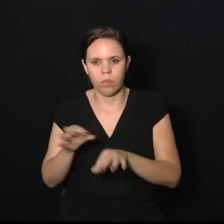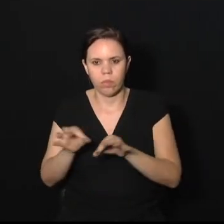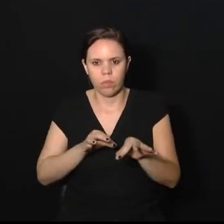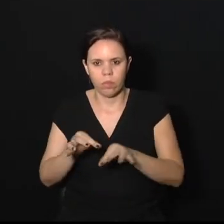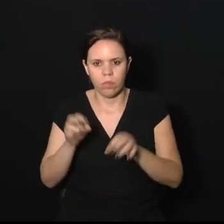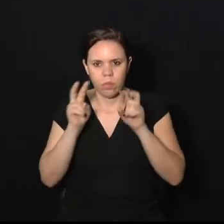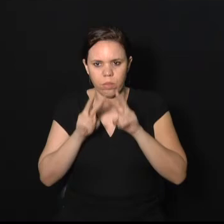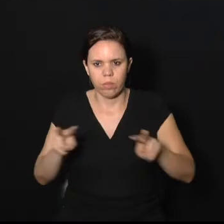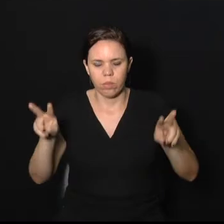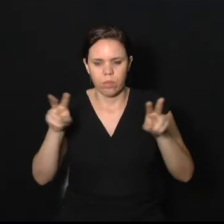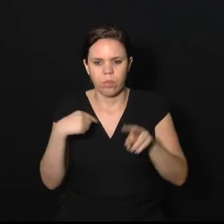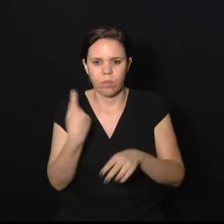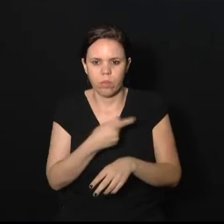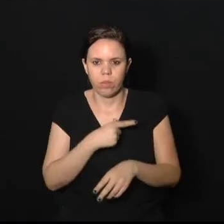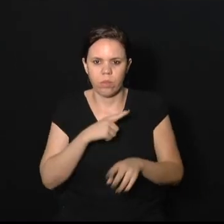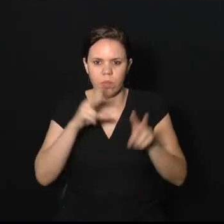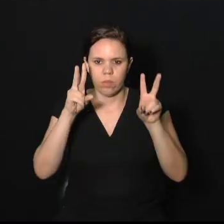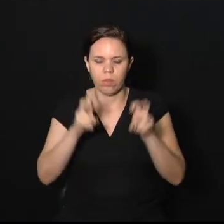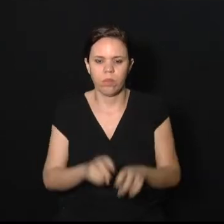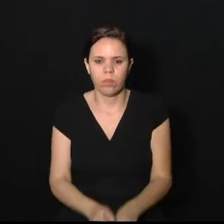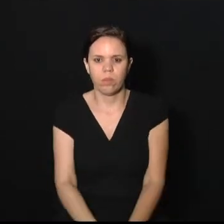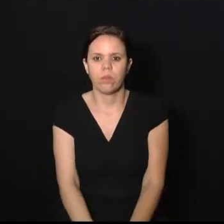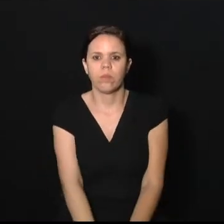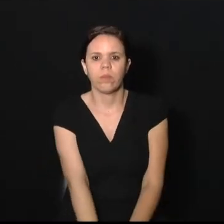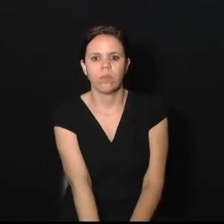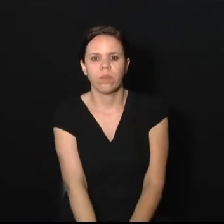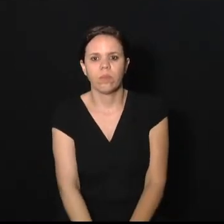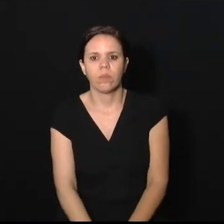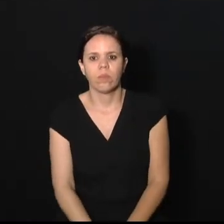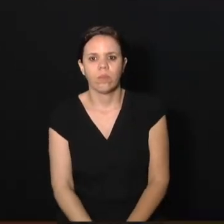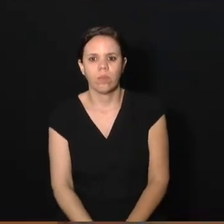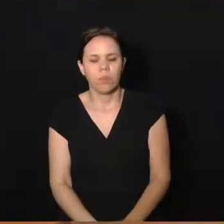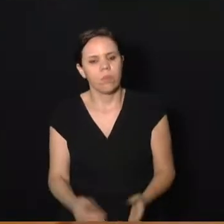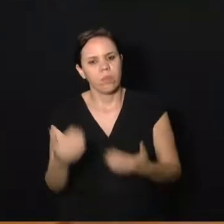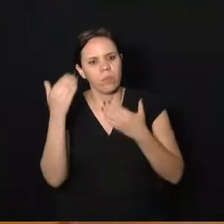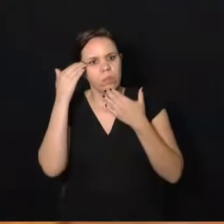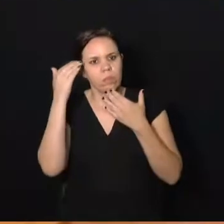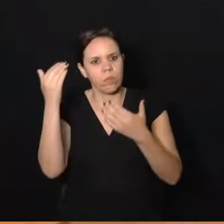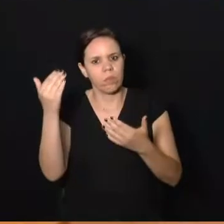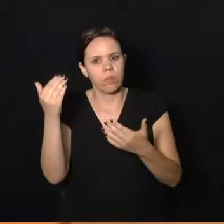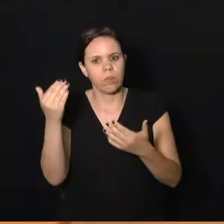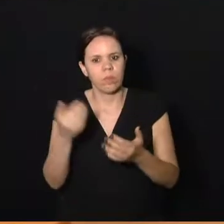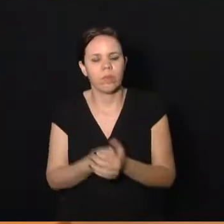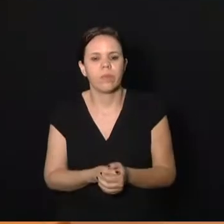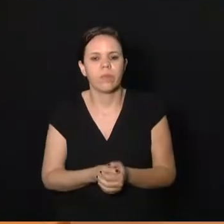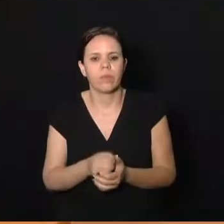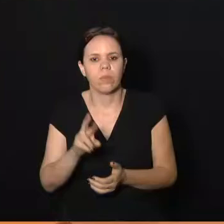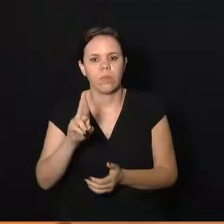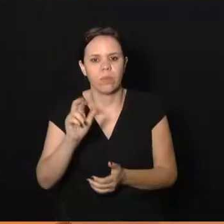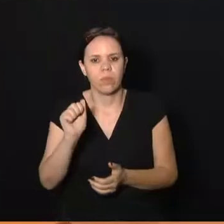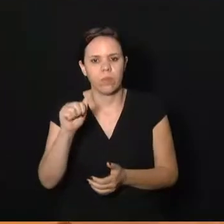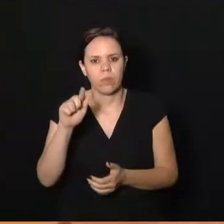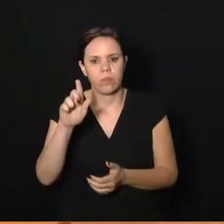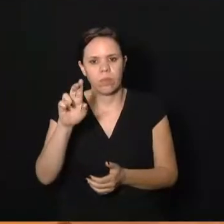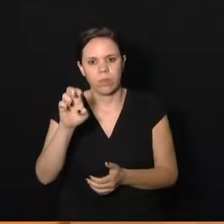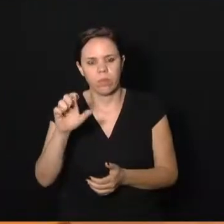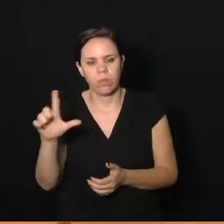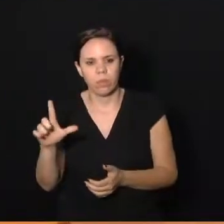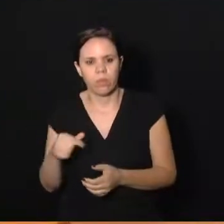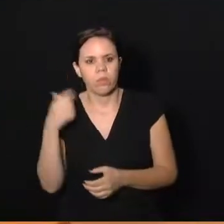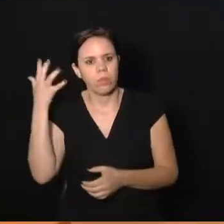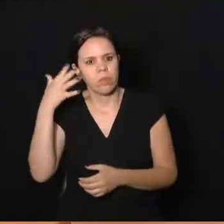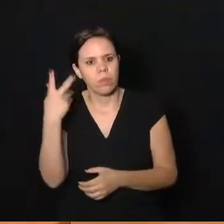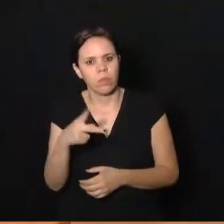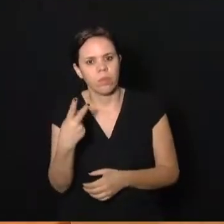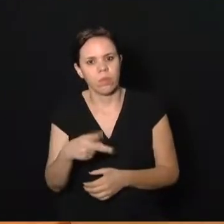visão que nós temos sobre o tema. Eu que agradeço. Raquel, pela sua